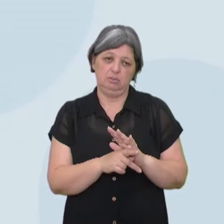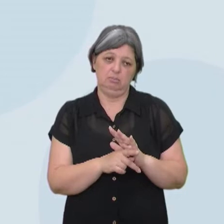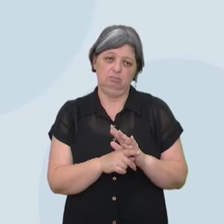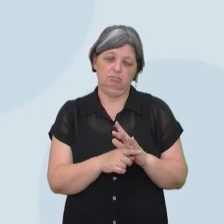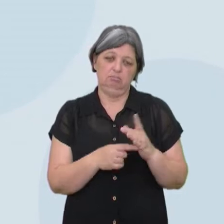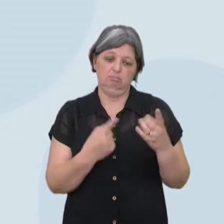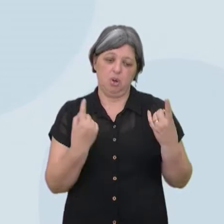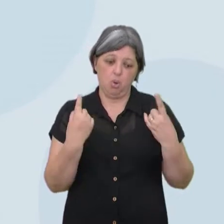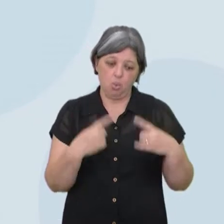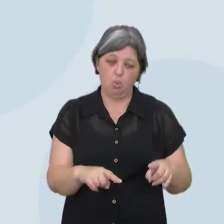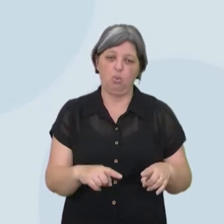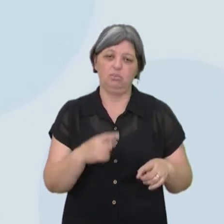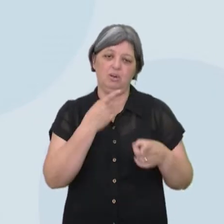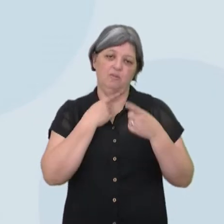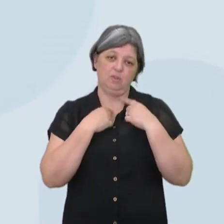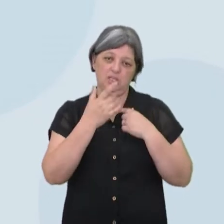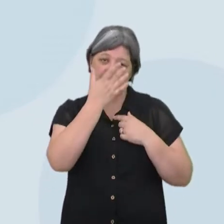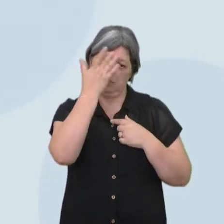de seus habitantes.